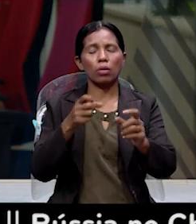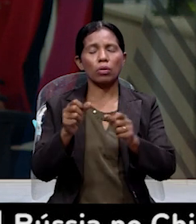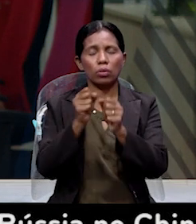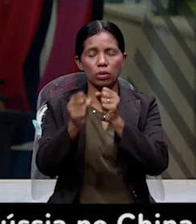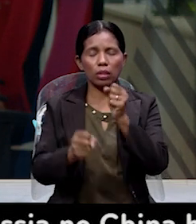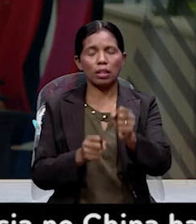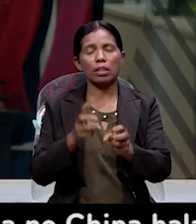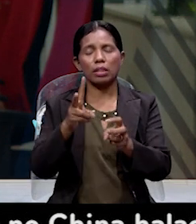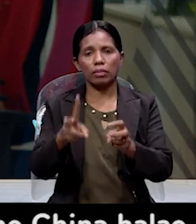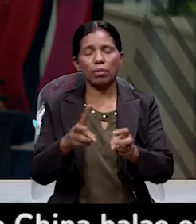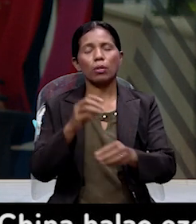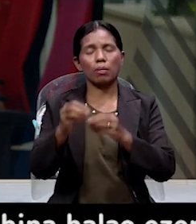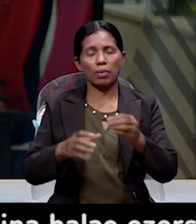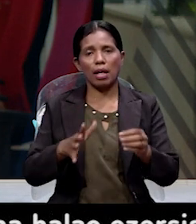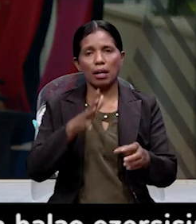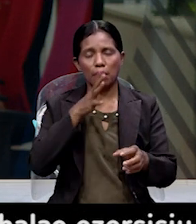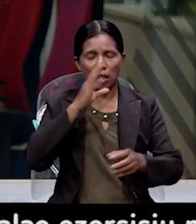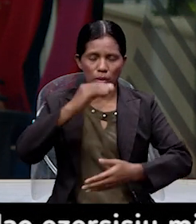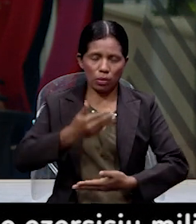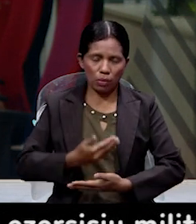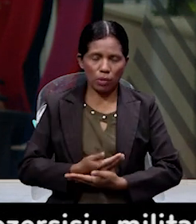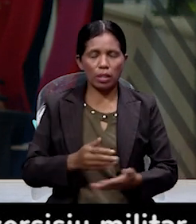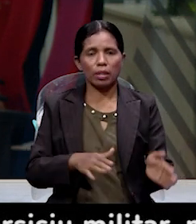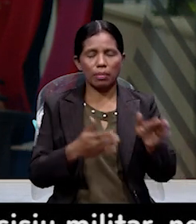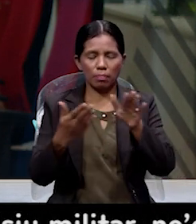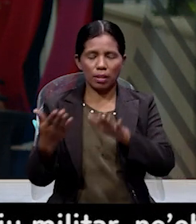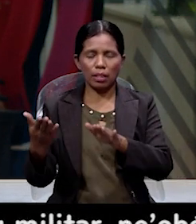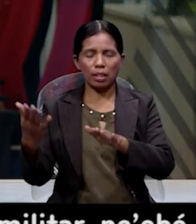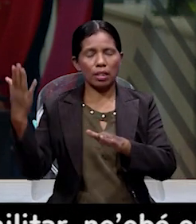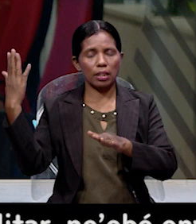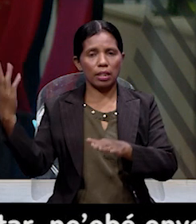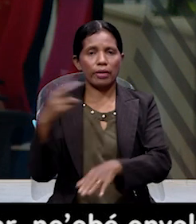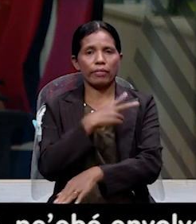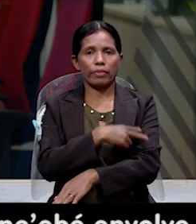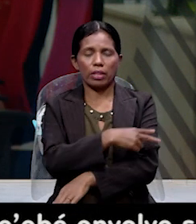com a Bainan, Hooang, Nebemate e isolamento Vera Cruz.